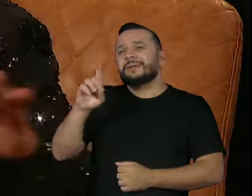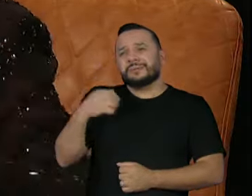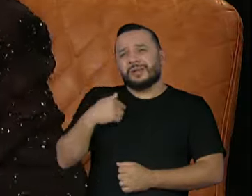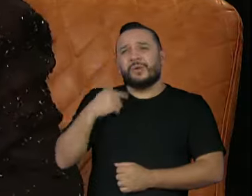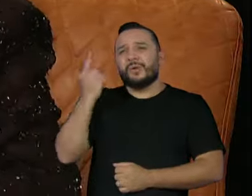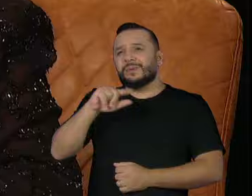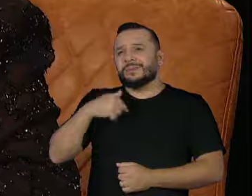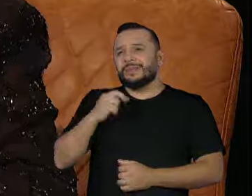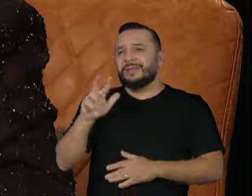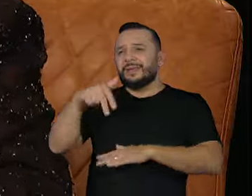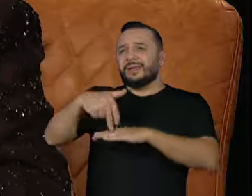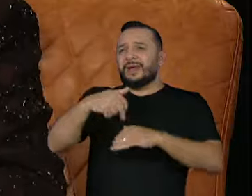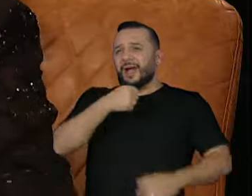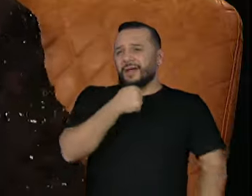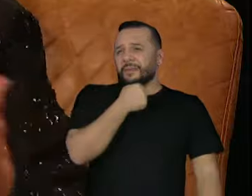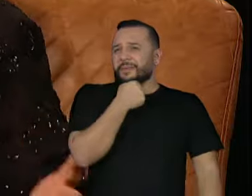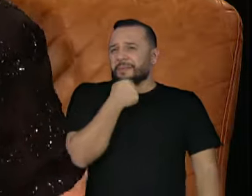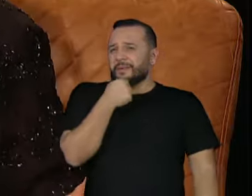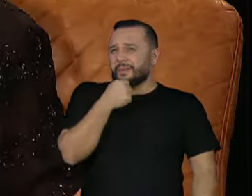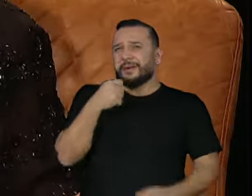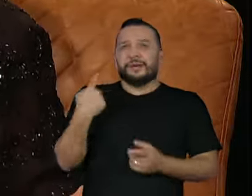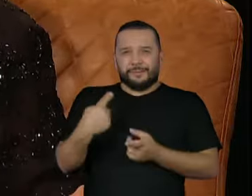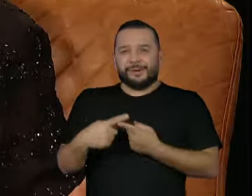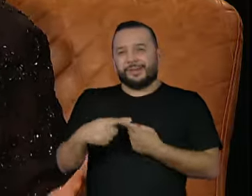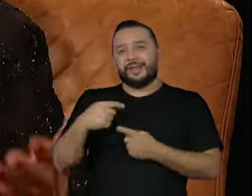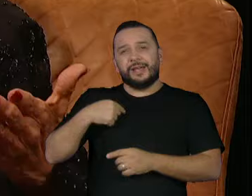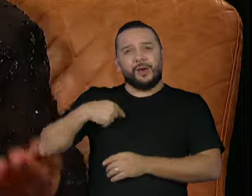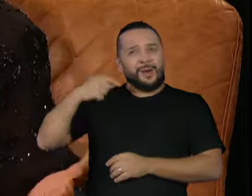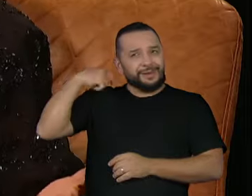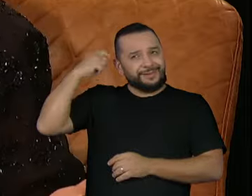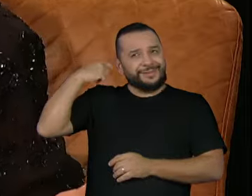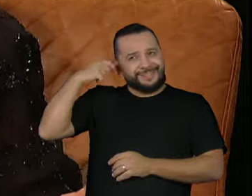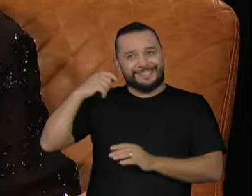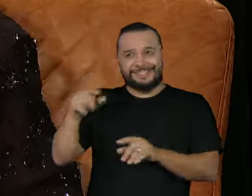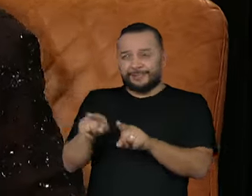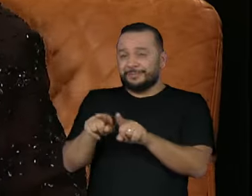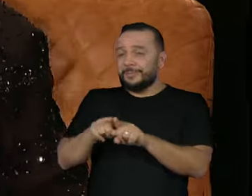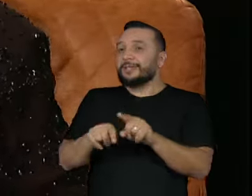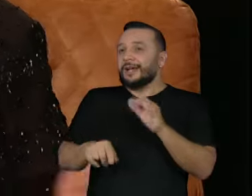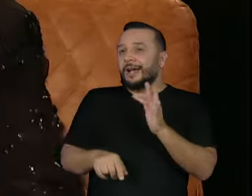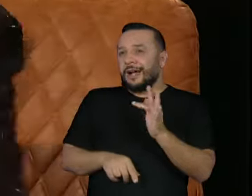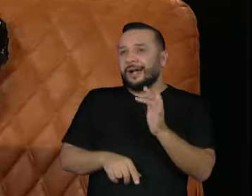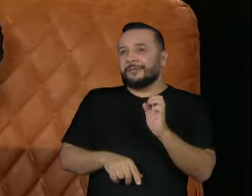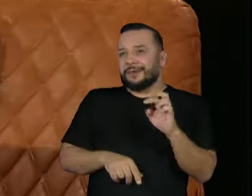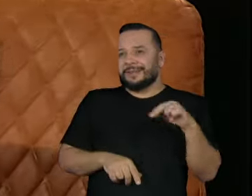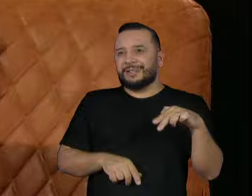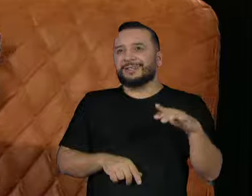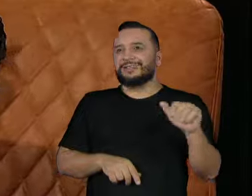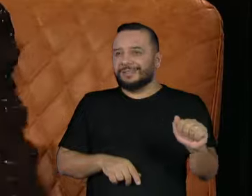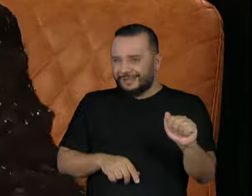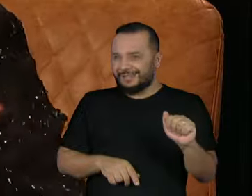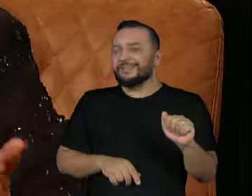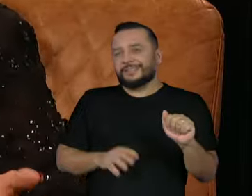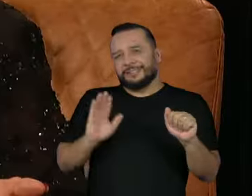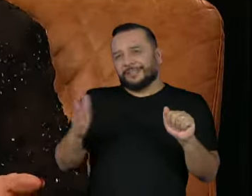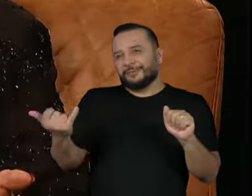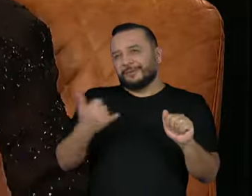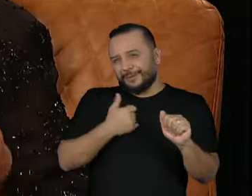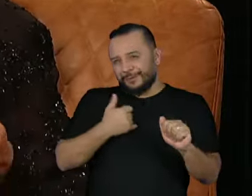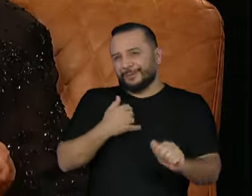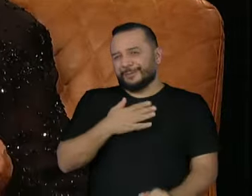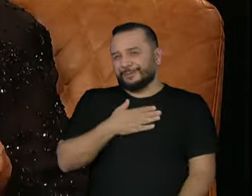Porque eu sou uma atriz frustrada, apesar que a Fernanda Montenegro uma vez falou para mim, a minha querida, disse